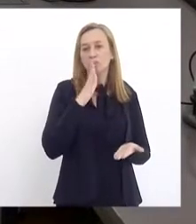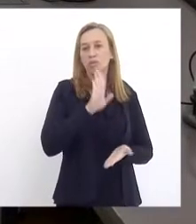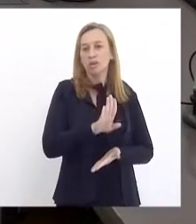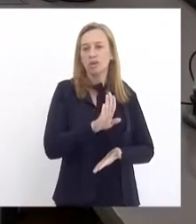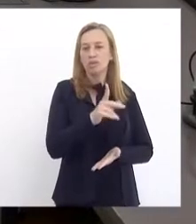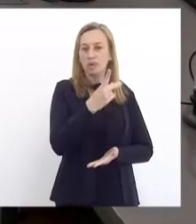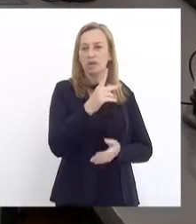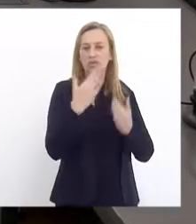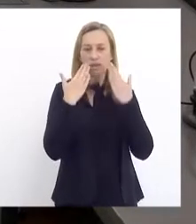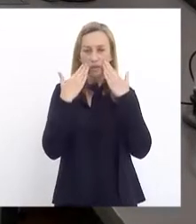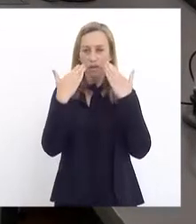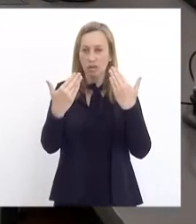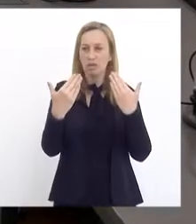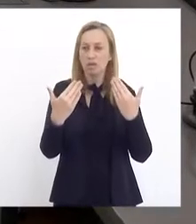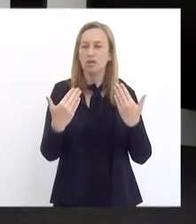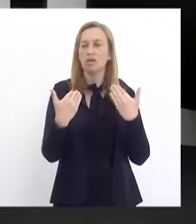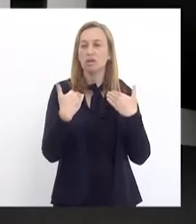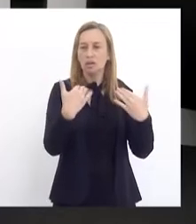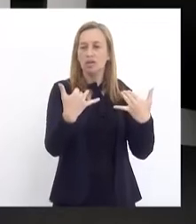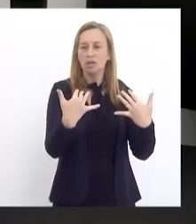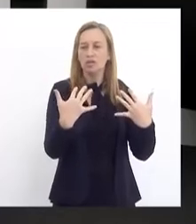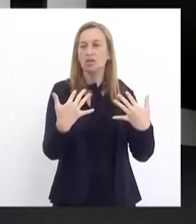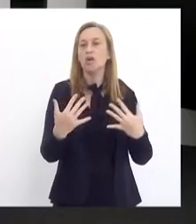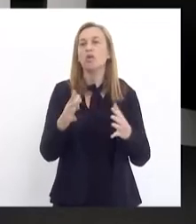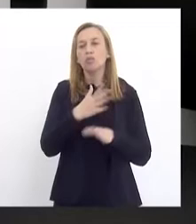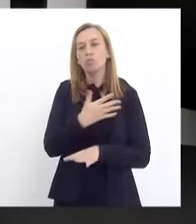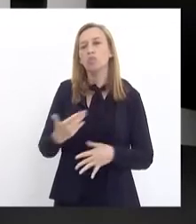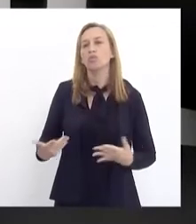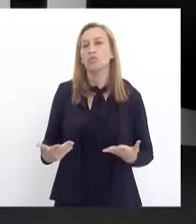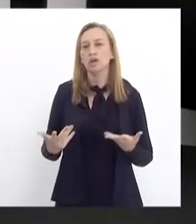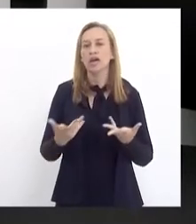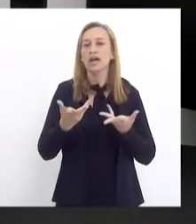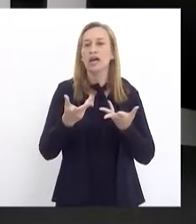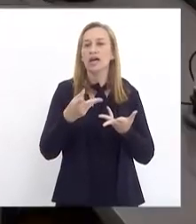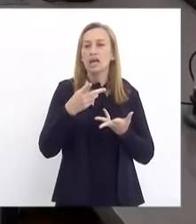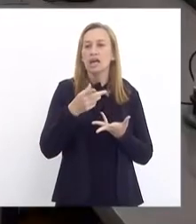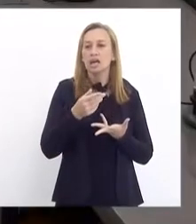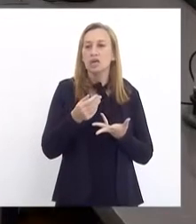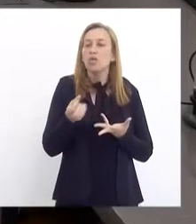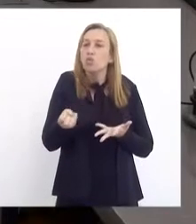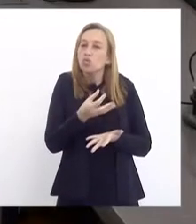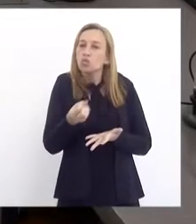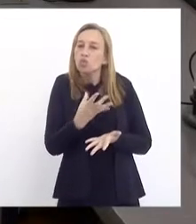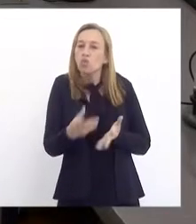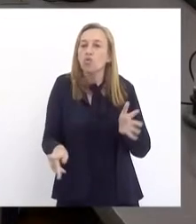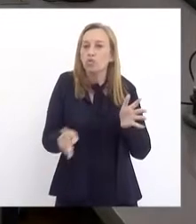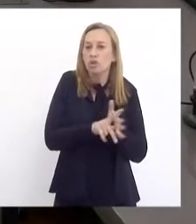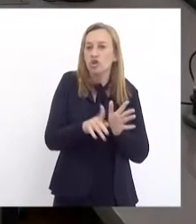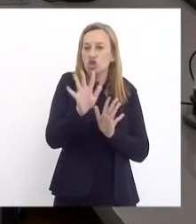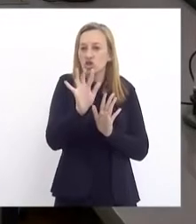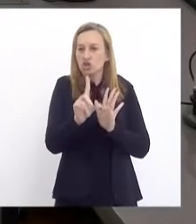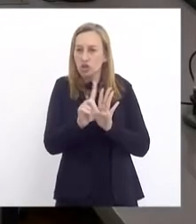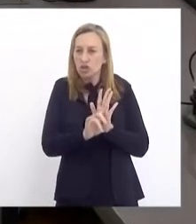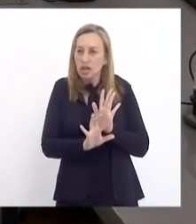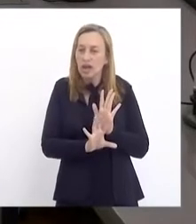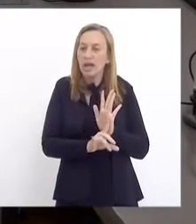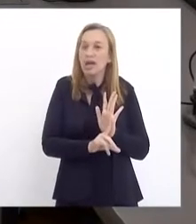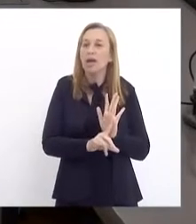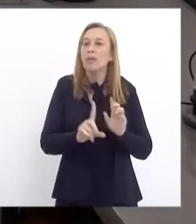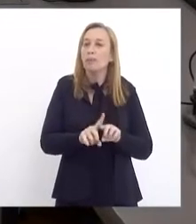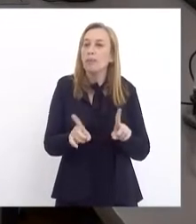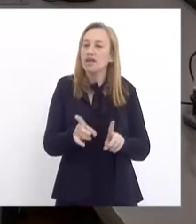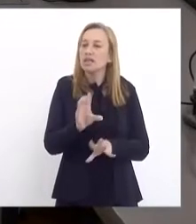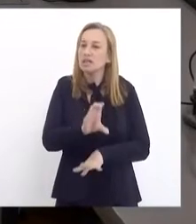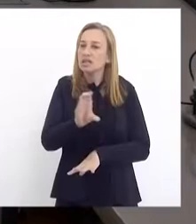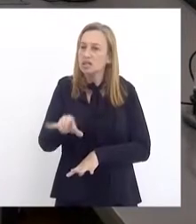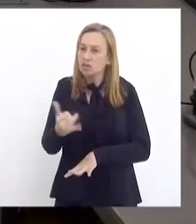não impede em nada que na própria audiência pública se delibere, por exemplo, a feitura de um novo projeto de lei. Mas na